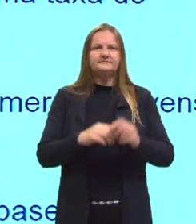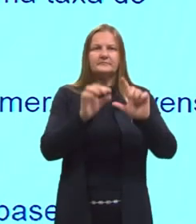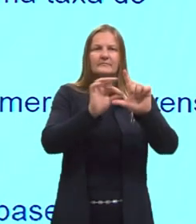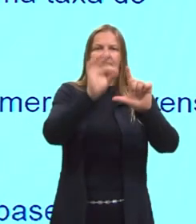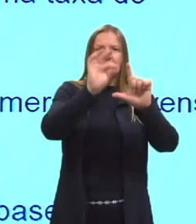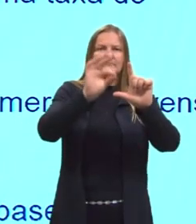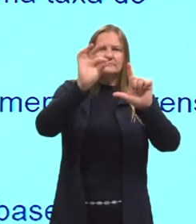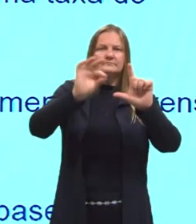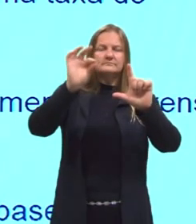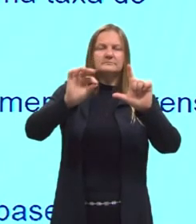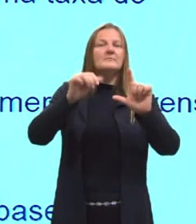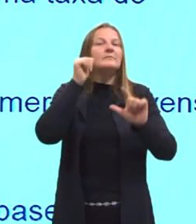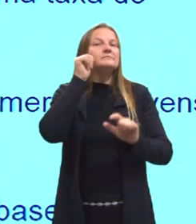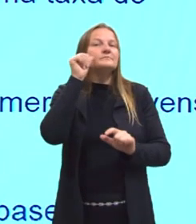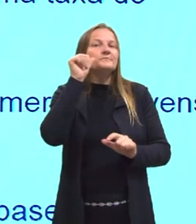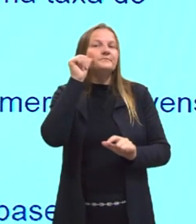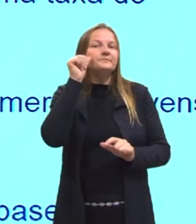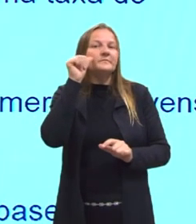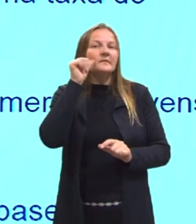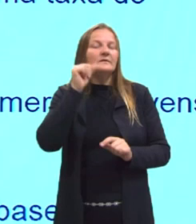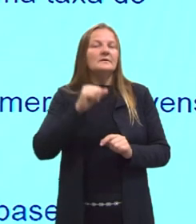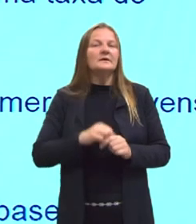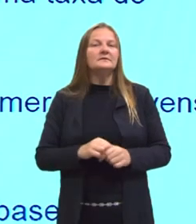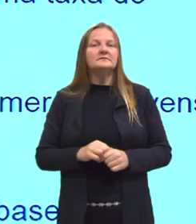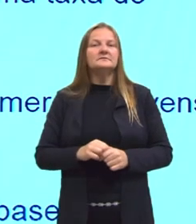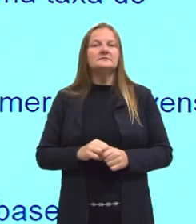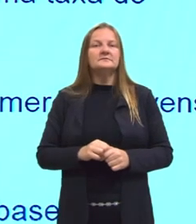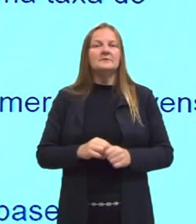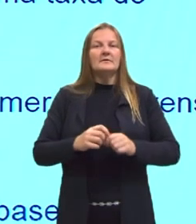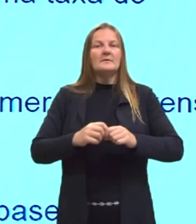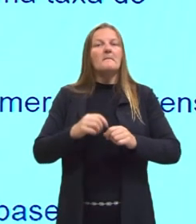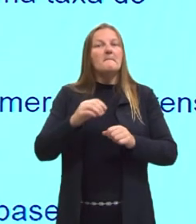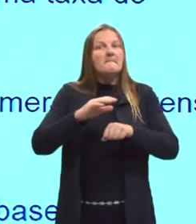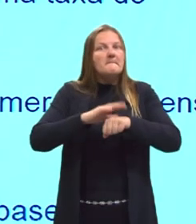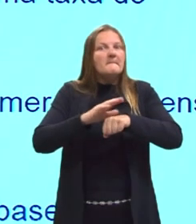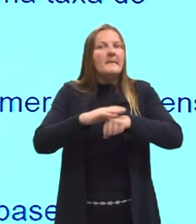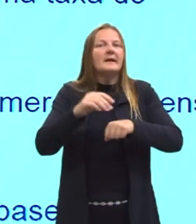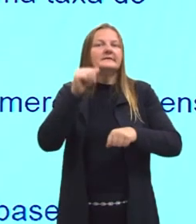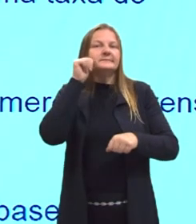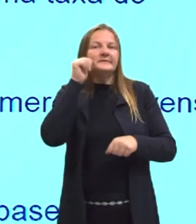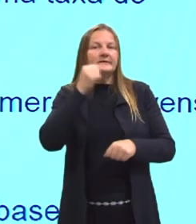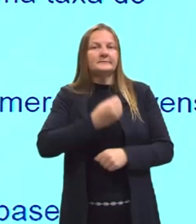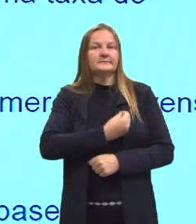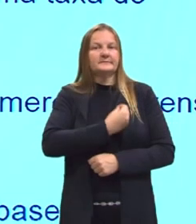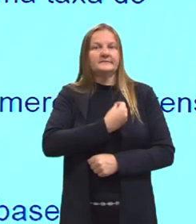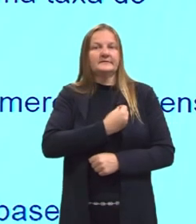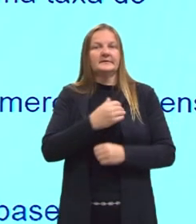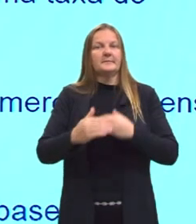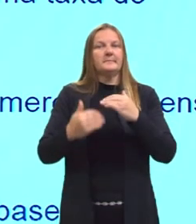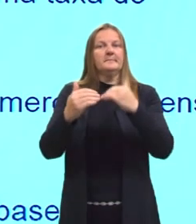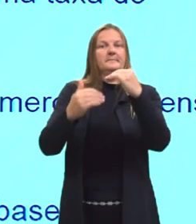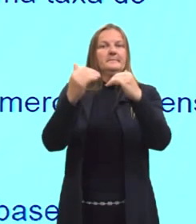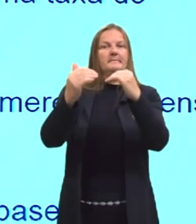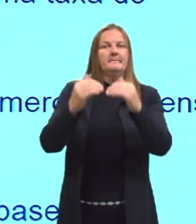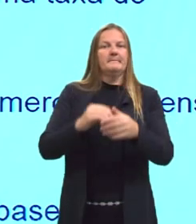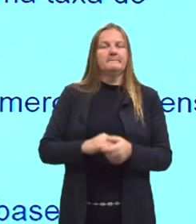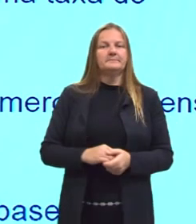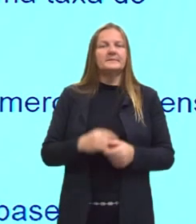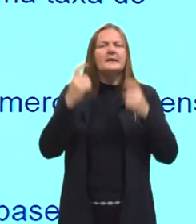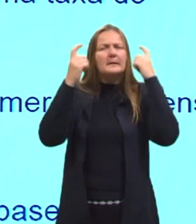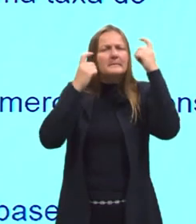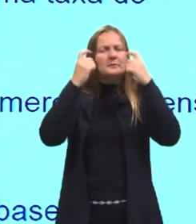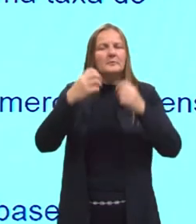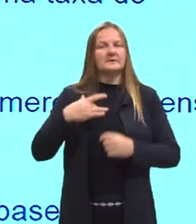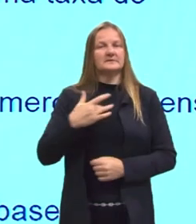o lado das meninas né um pouco mais inflado né porque que vai mostrar isso mulher Então ela se